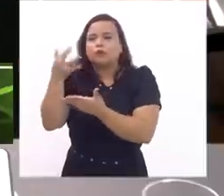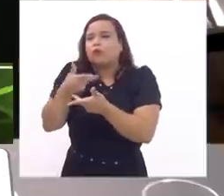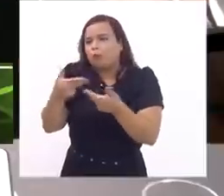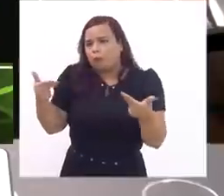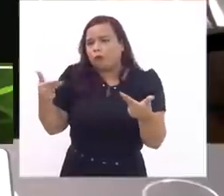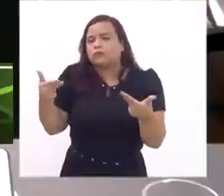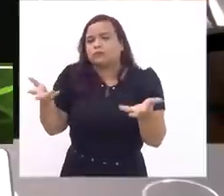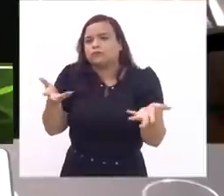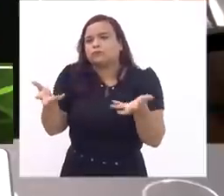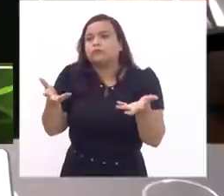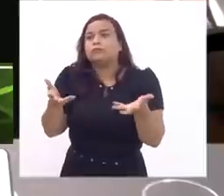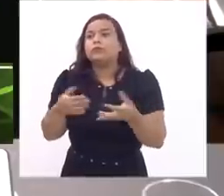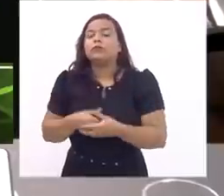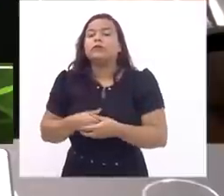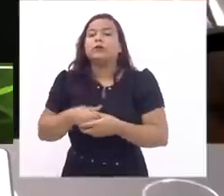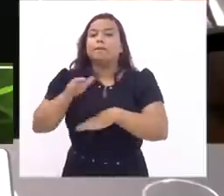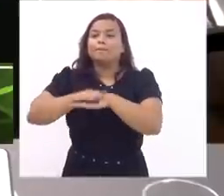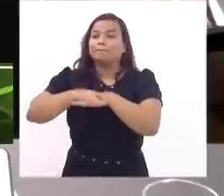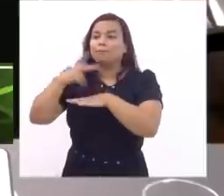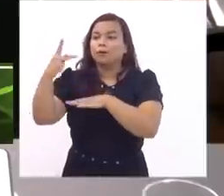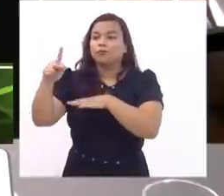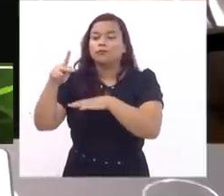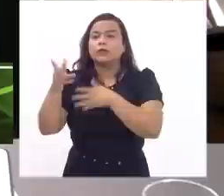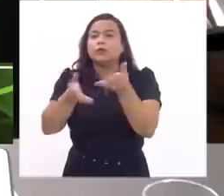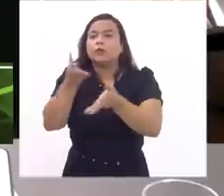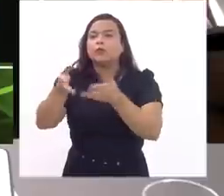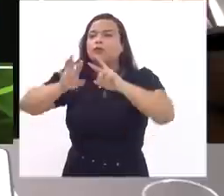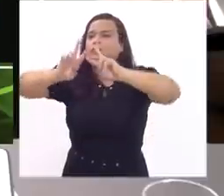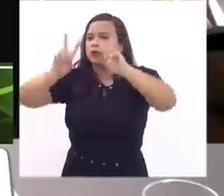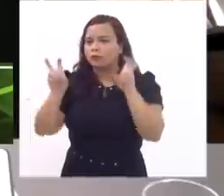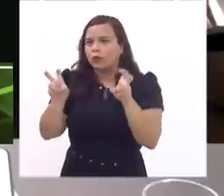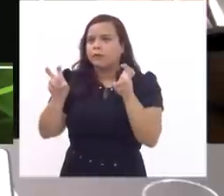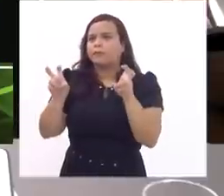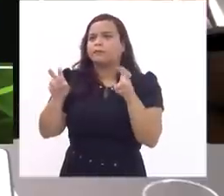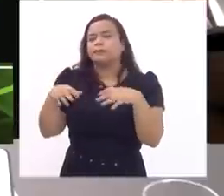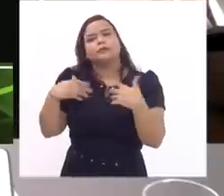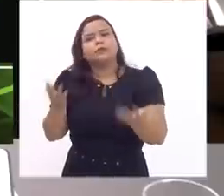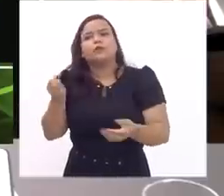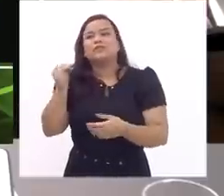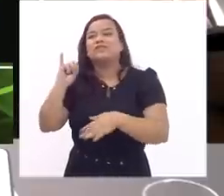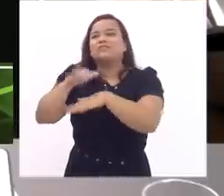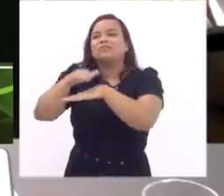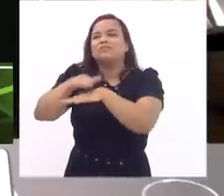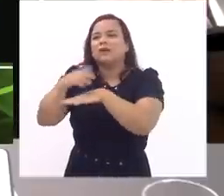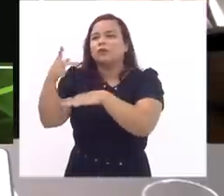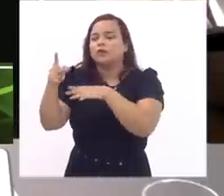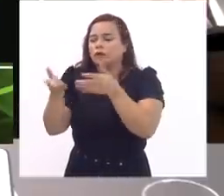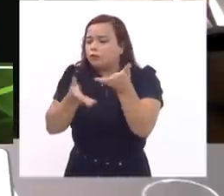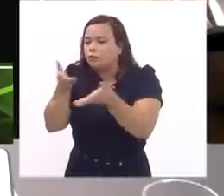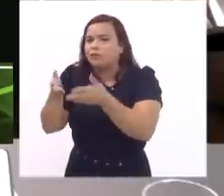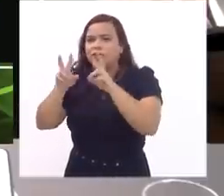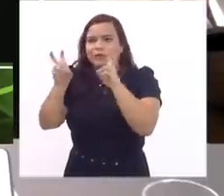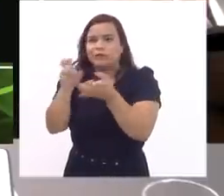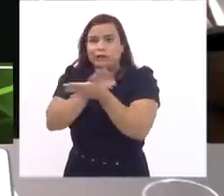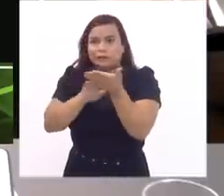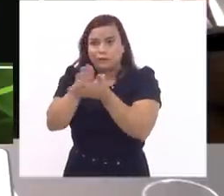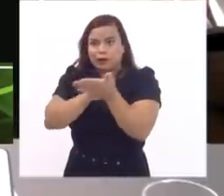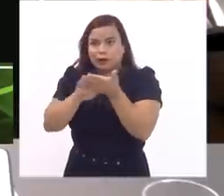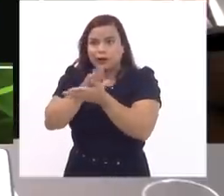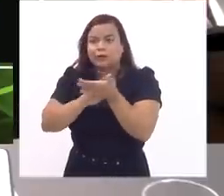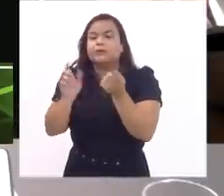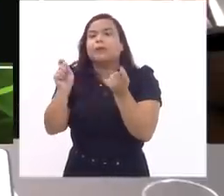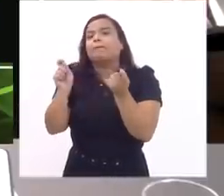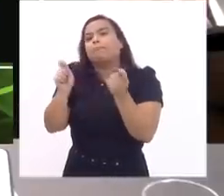quando ele faz uma resolução, ele trata do tema. Se ele não trata do tema, pode os